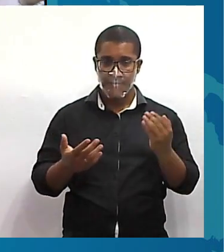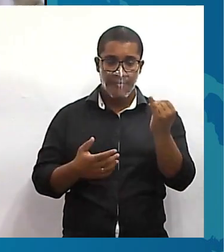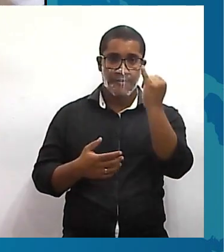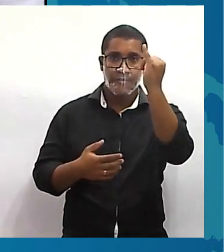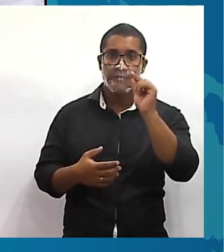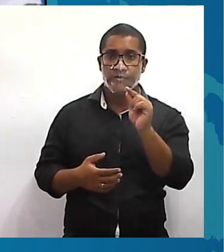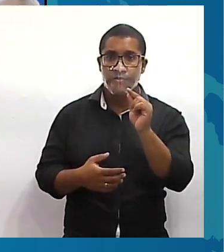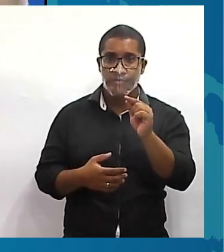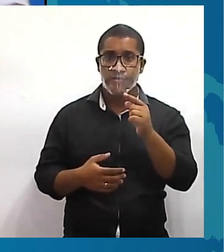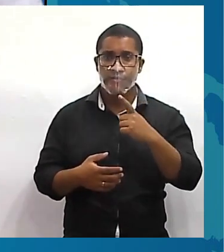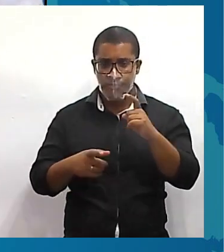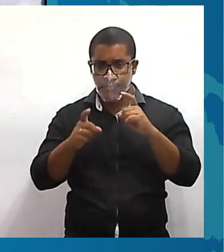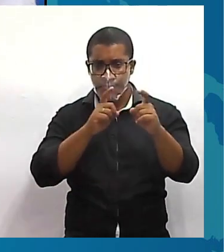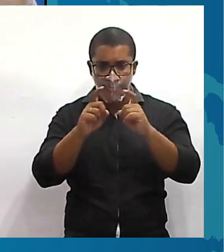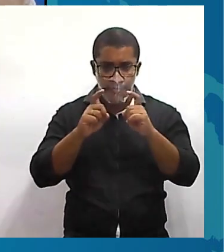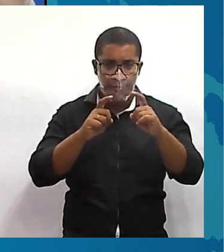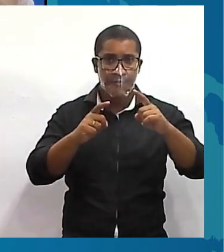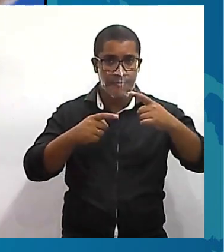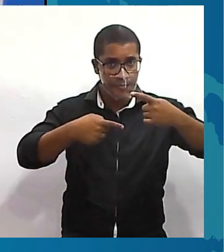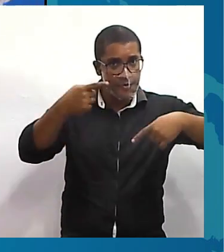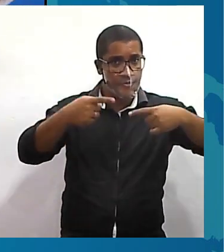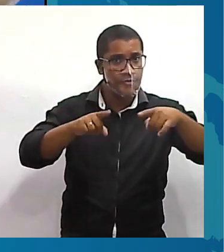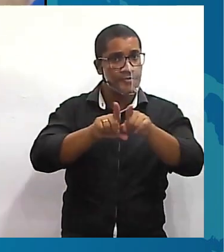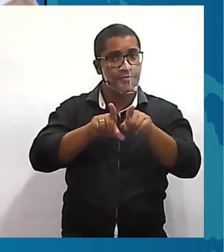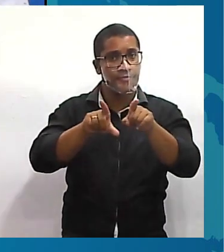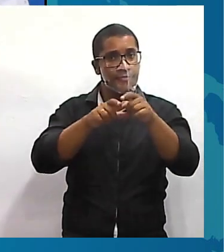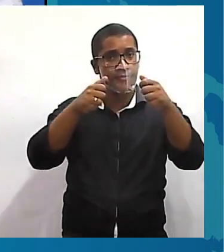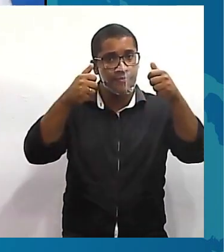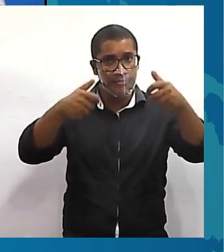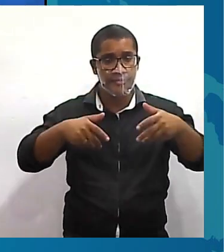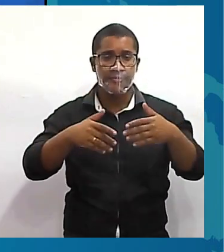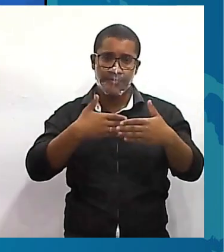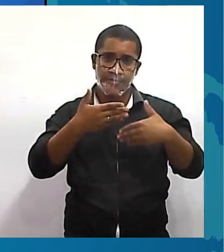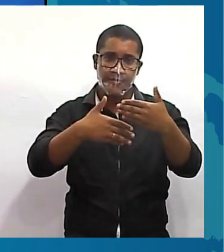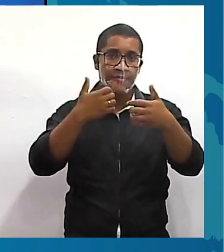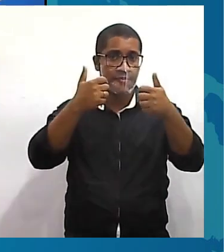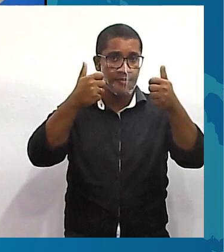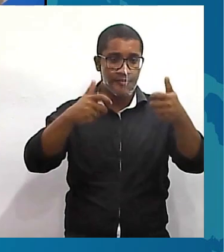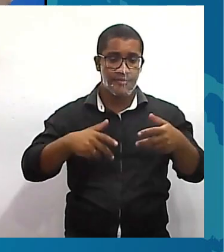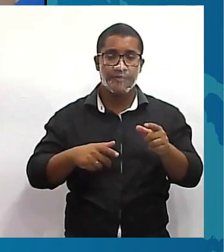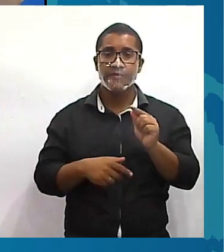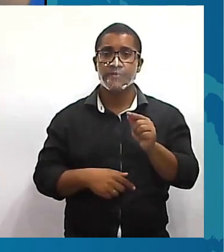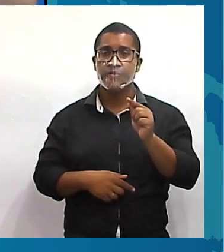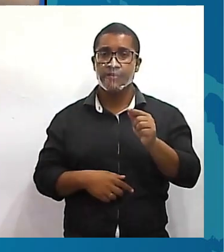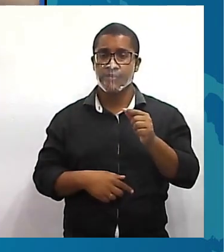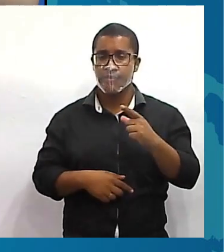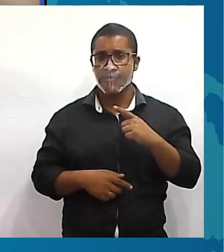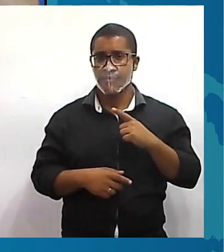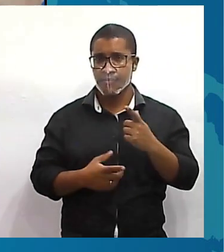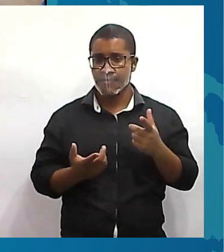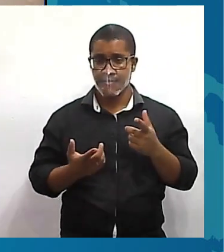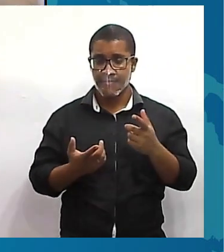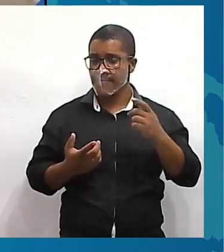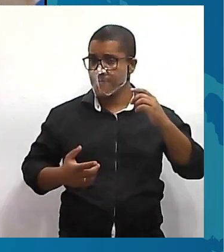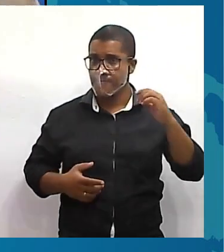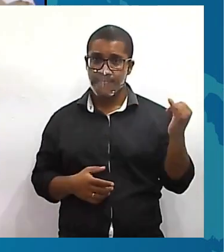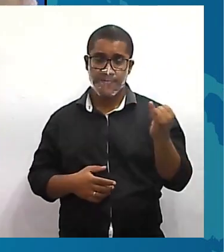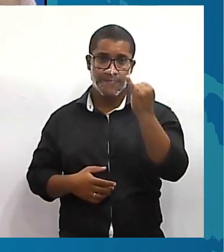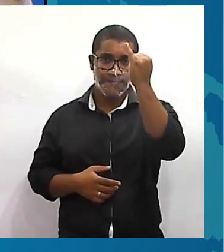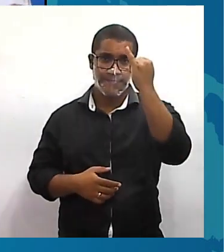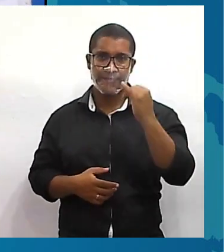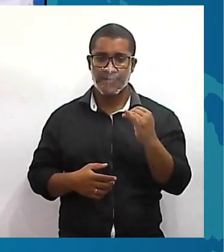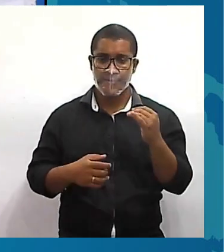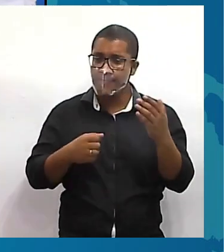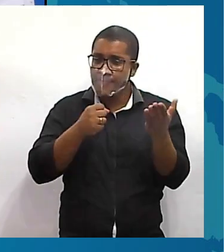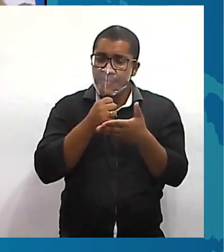essa discussão seja uma discussão política também, como a gente vai falar, que o elemento fundamental é entender